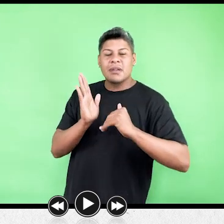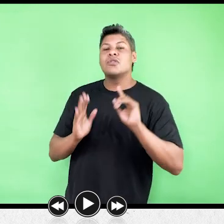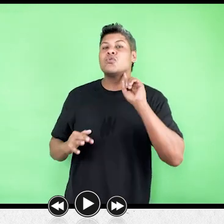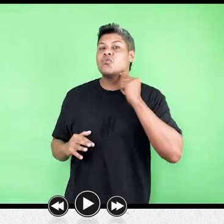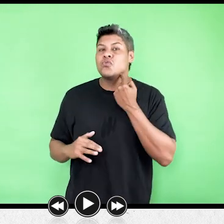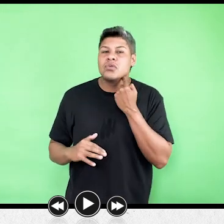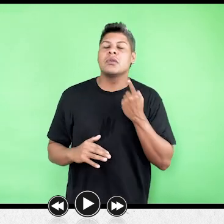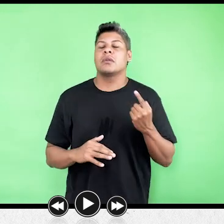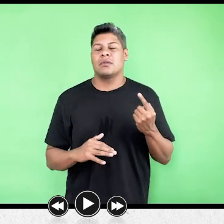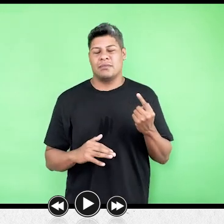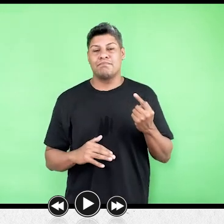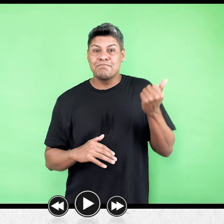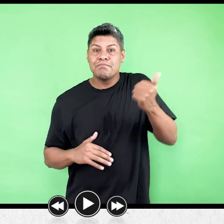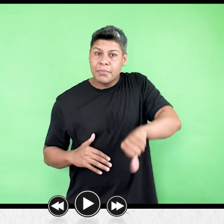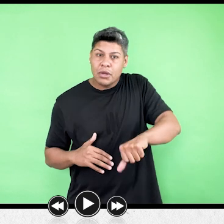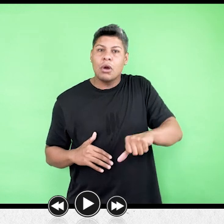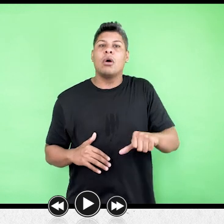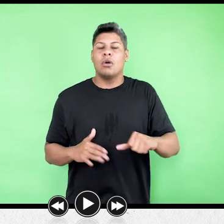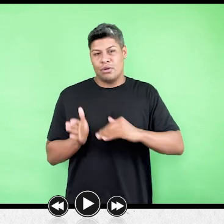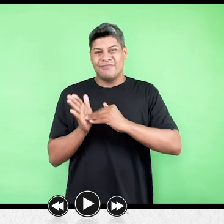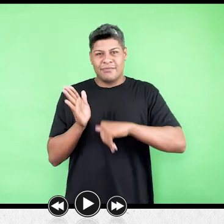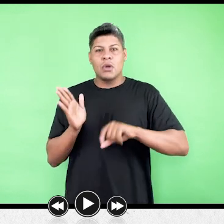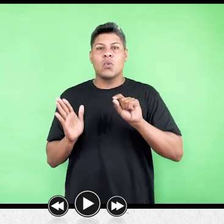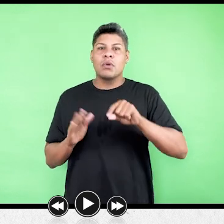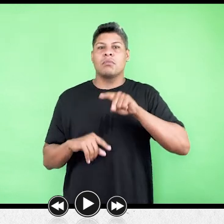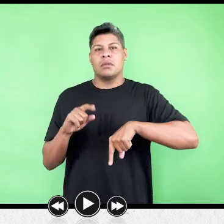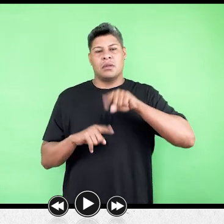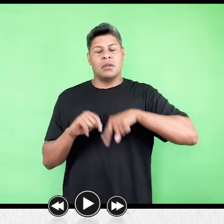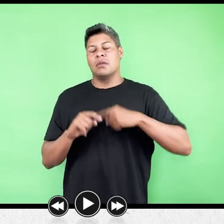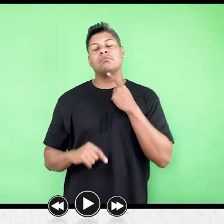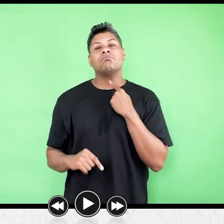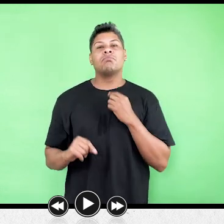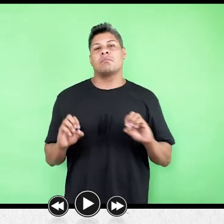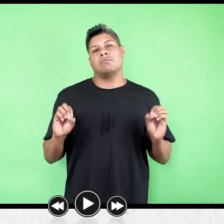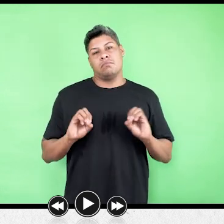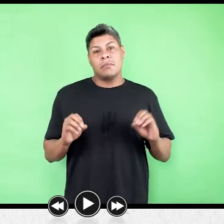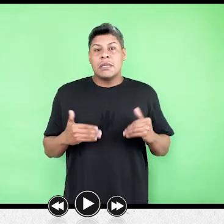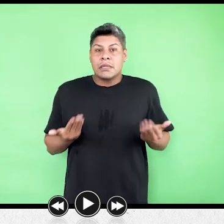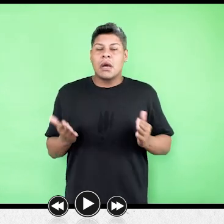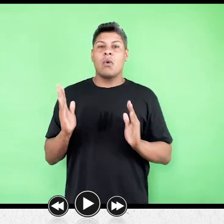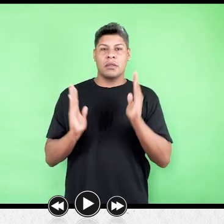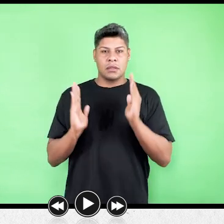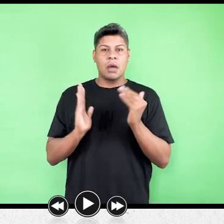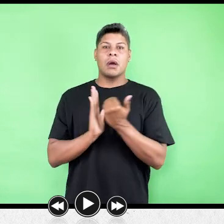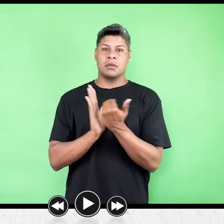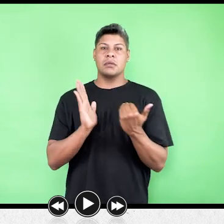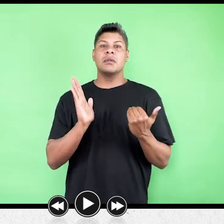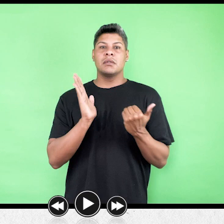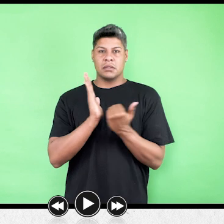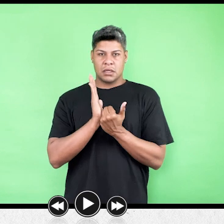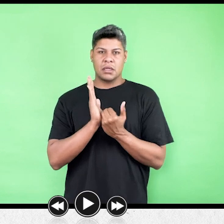micro-organismos patogênicos e a inativação de alguns outros organismos indesejáveis, né? Então, as etapas anteriores